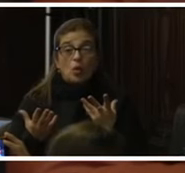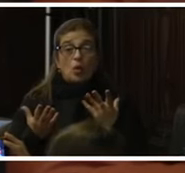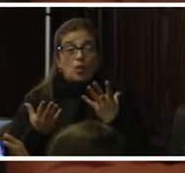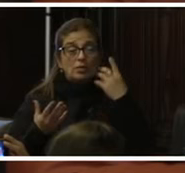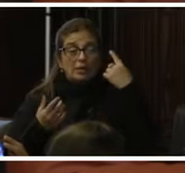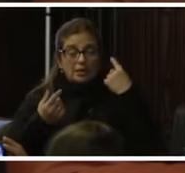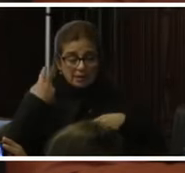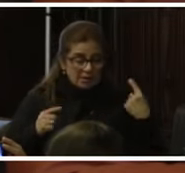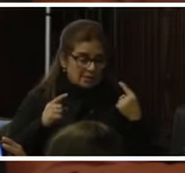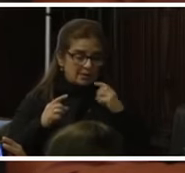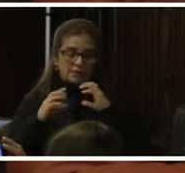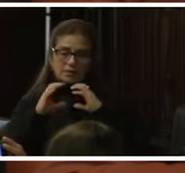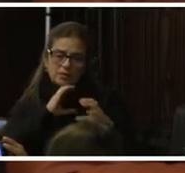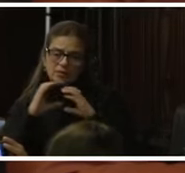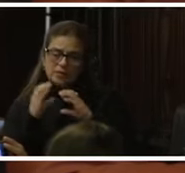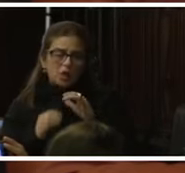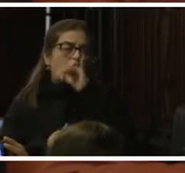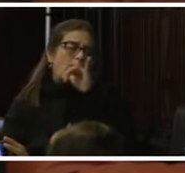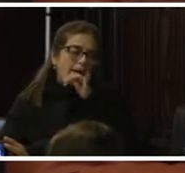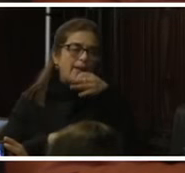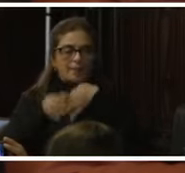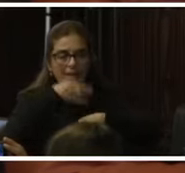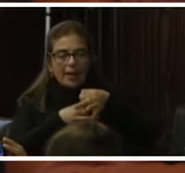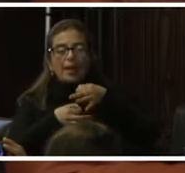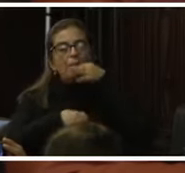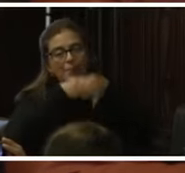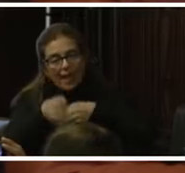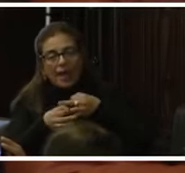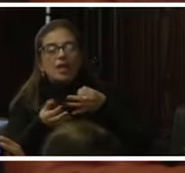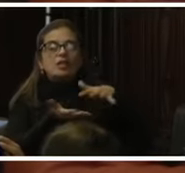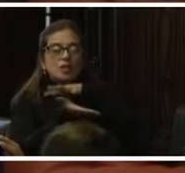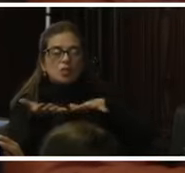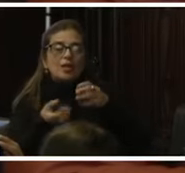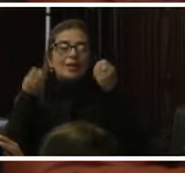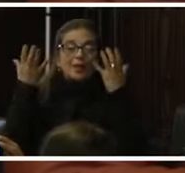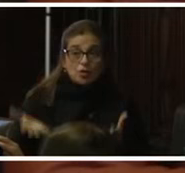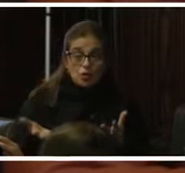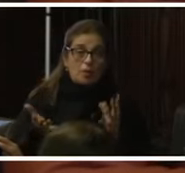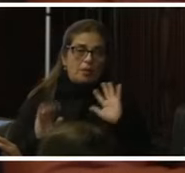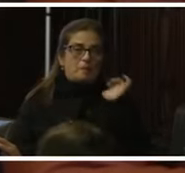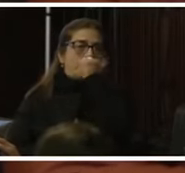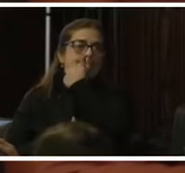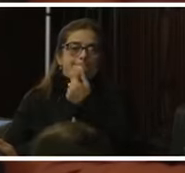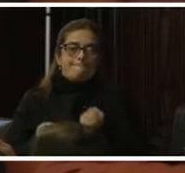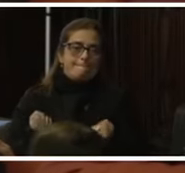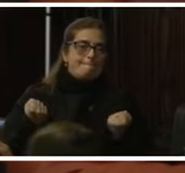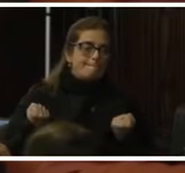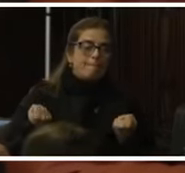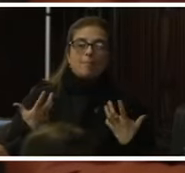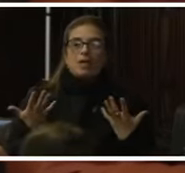comunicação do acontecimento o governo brasileiro eo fechado contra o nosso povo